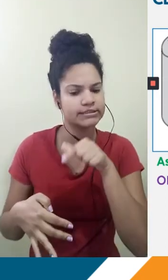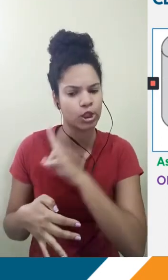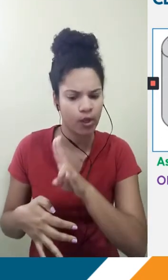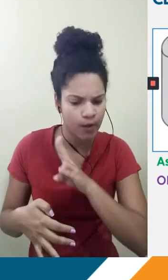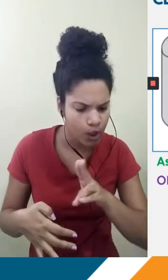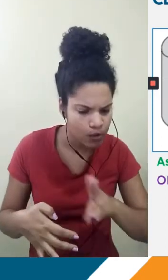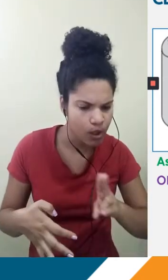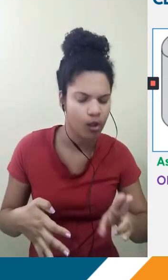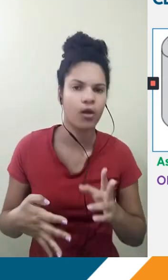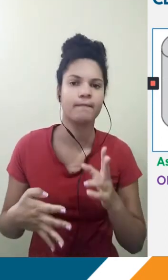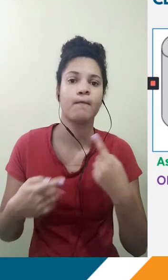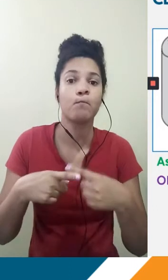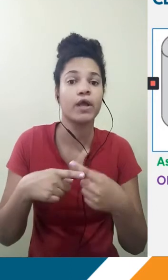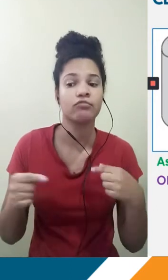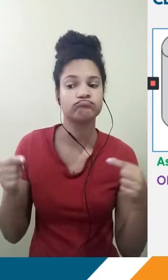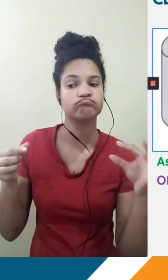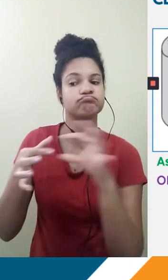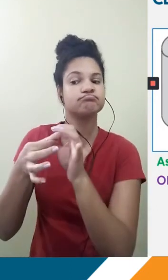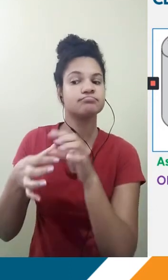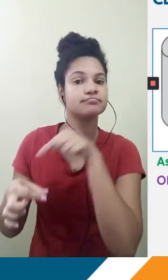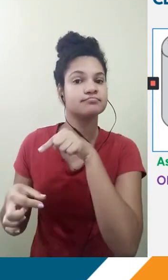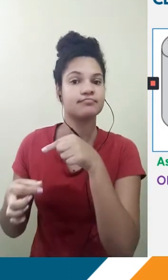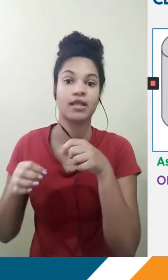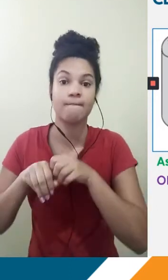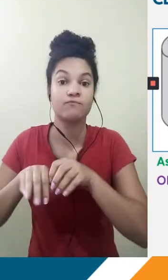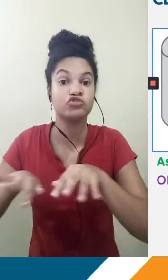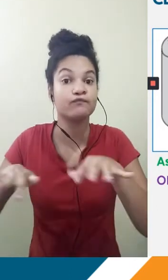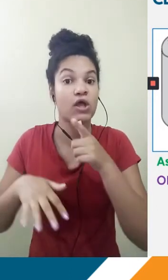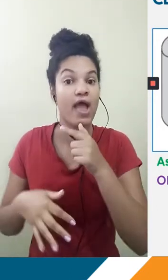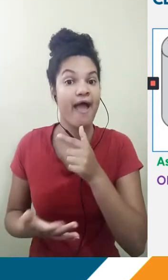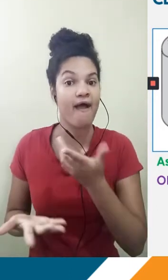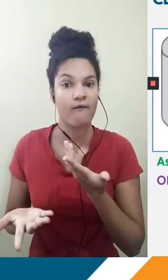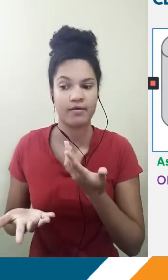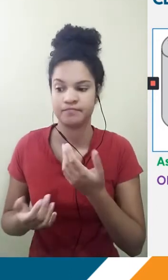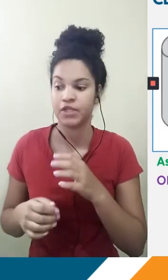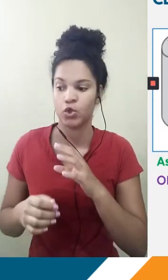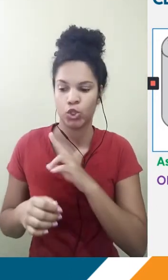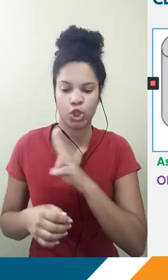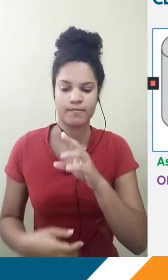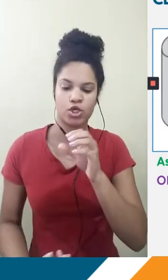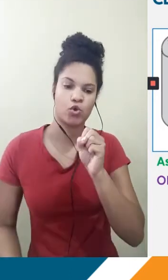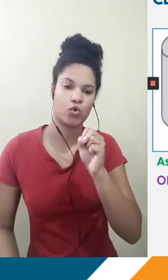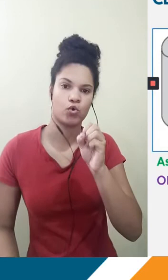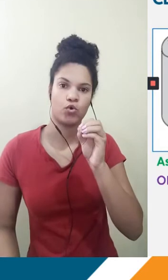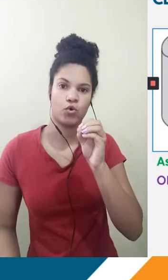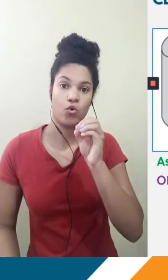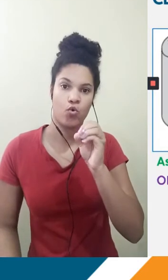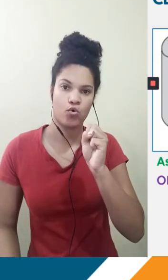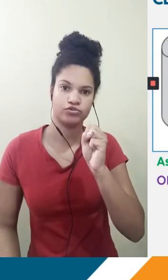com os processos de difusão de água, que é a chamada osmose nos seres vivos através das